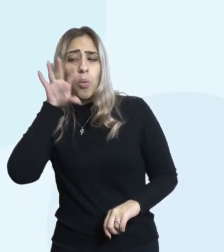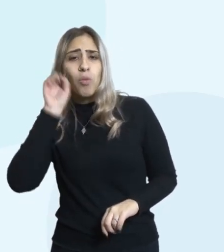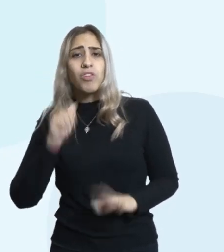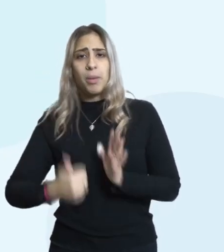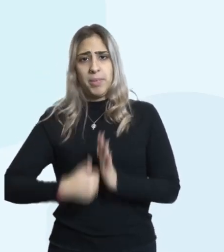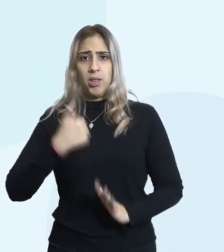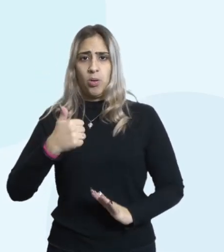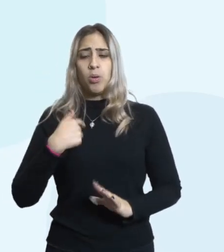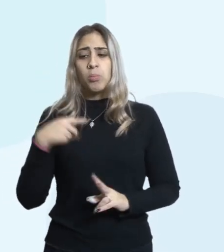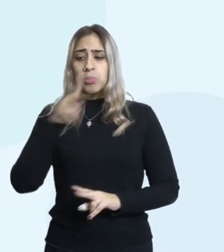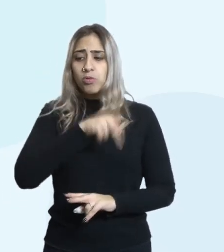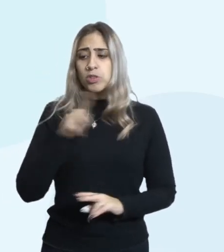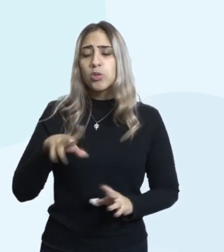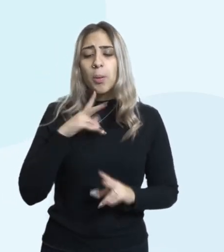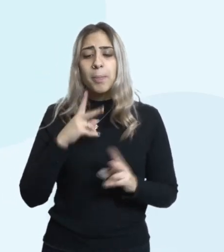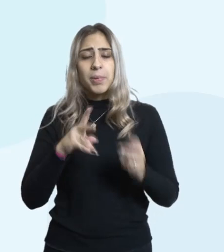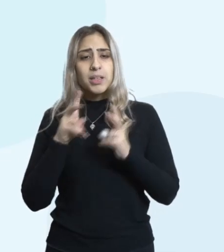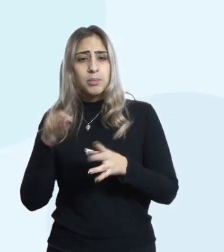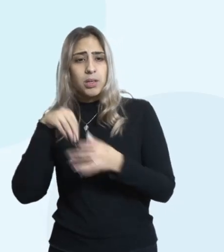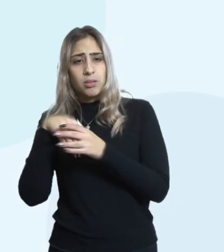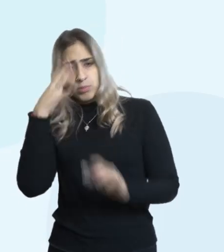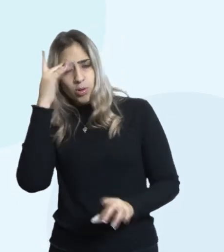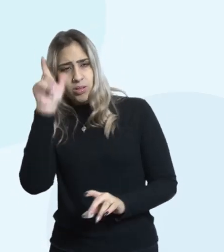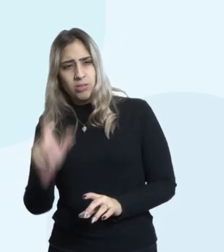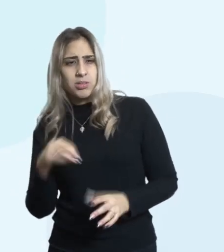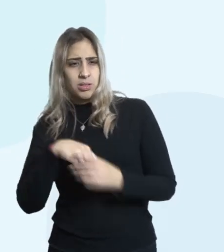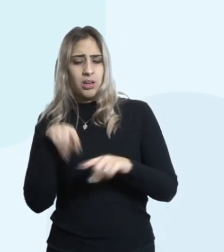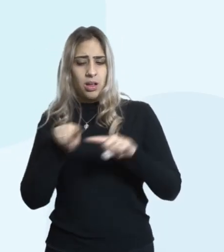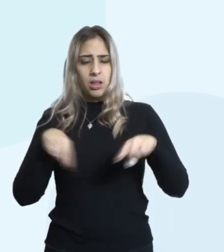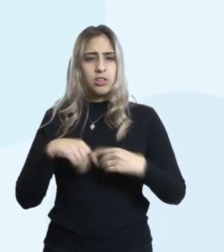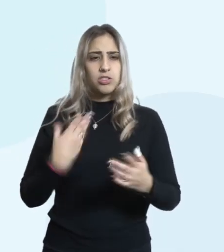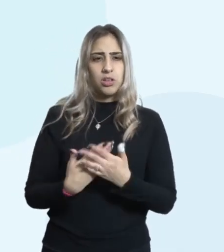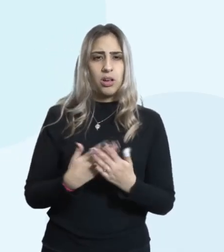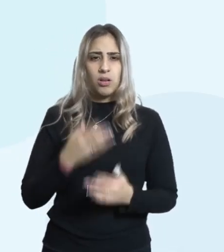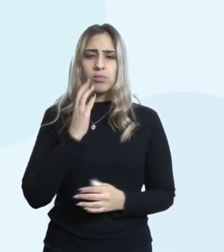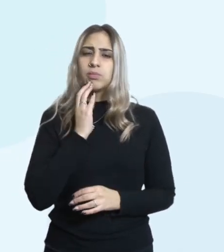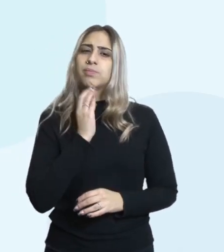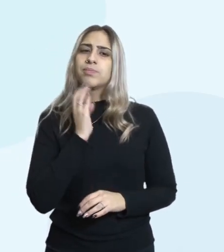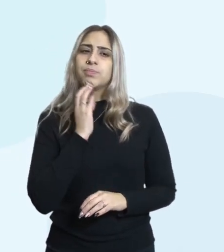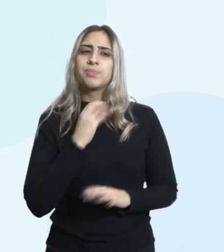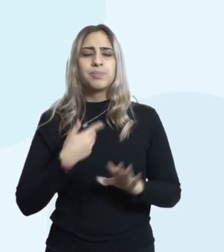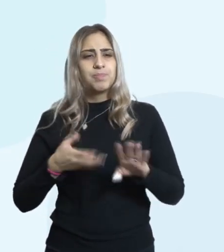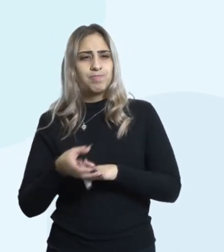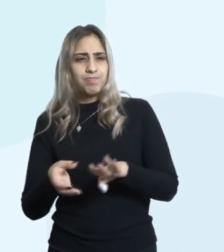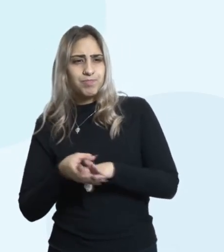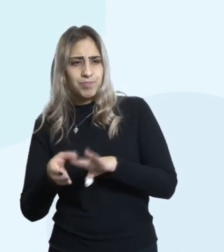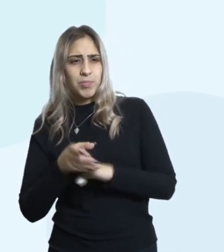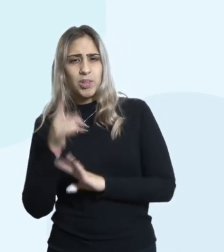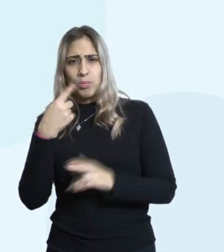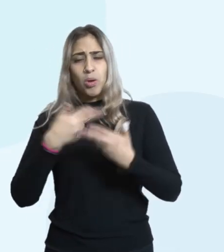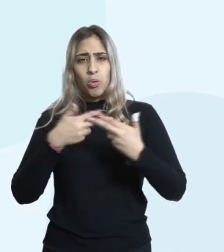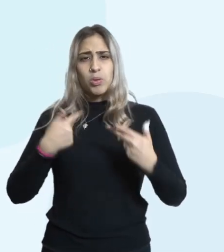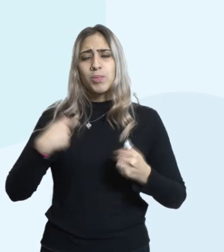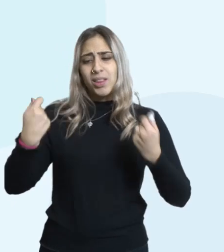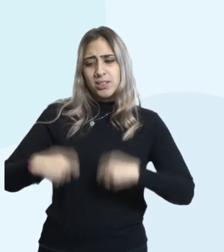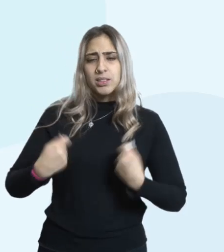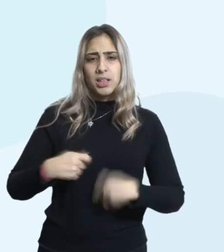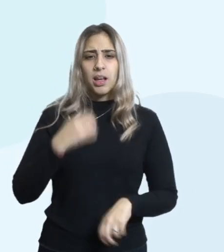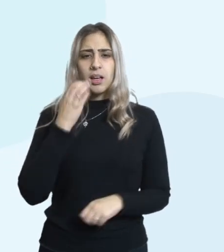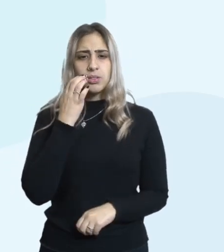professor perceba esse aluno em sala de aula, seja mais próximo para auxiliar em algum evento, em alguma